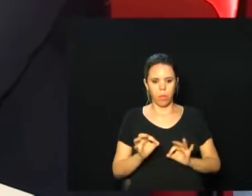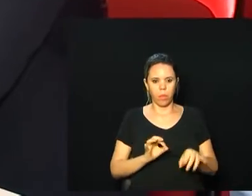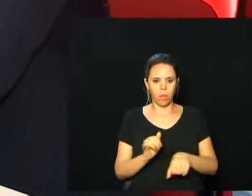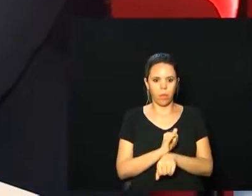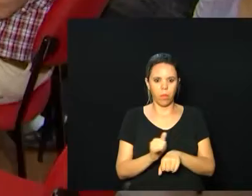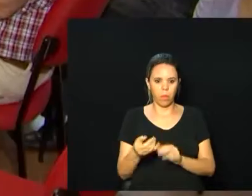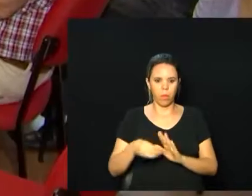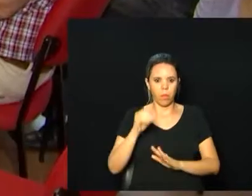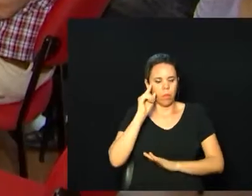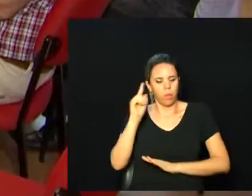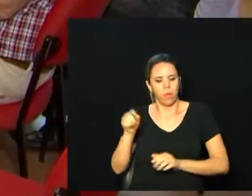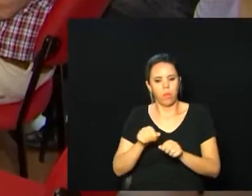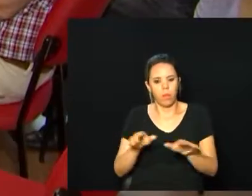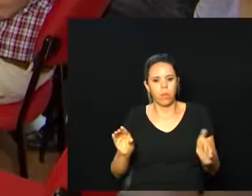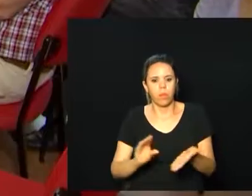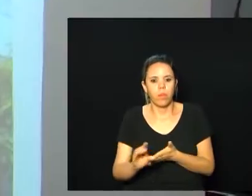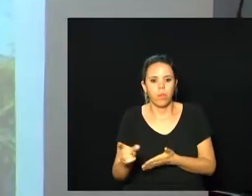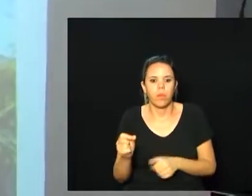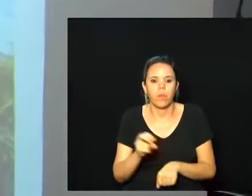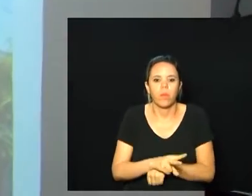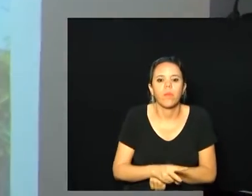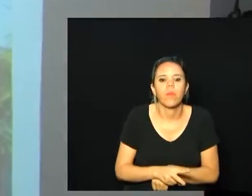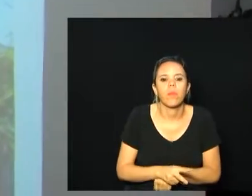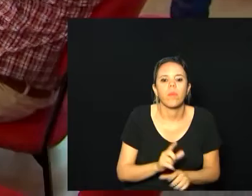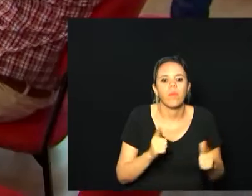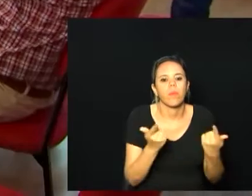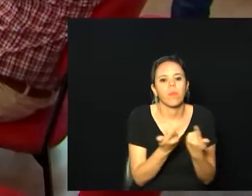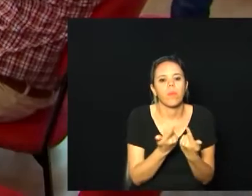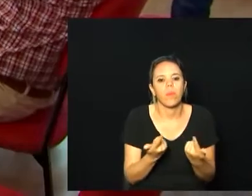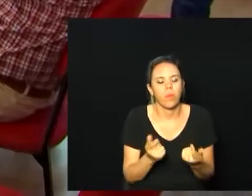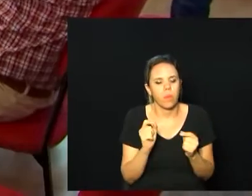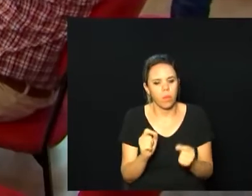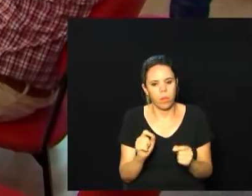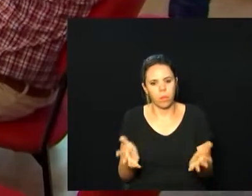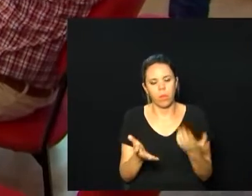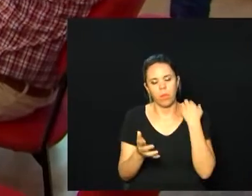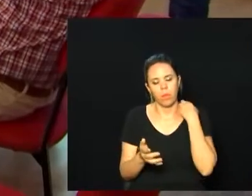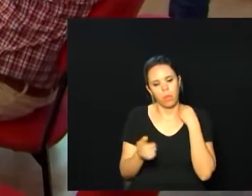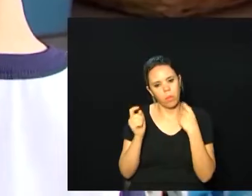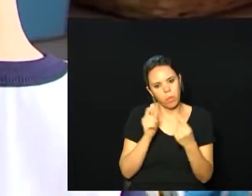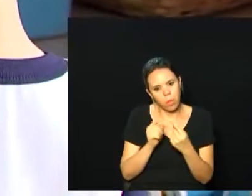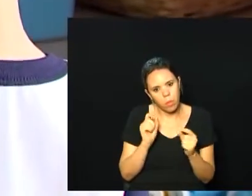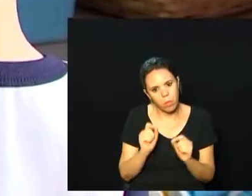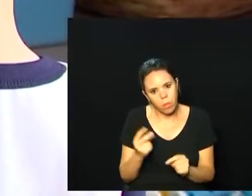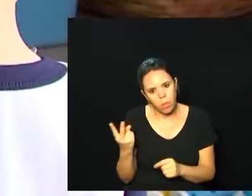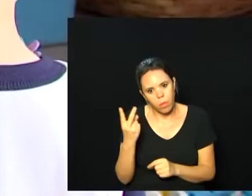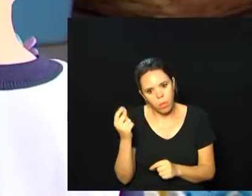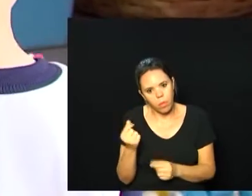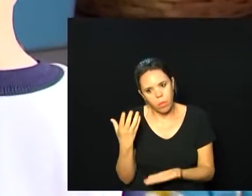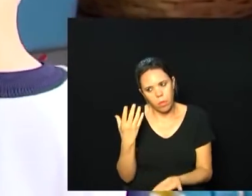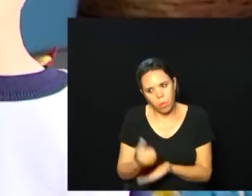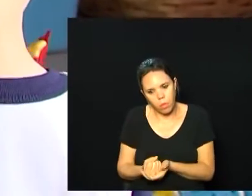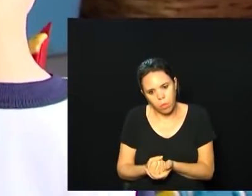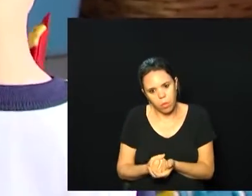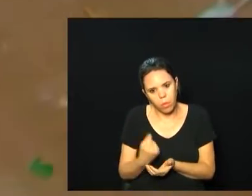feito o calendário e a distribuição das vagas nos agrupamentos, o que influencia diretamente no valor que é recebido